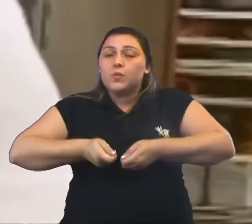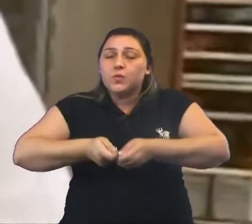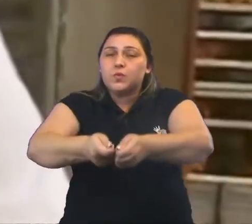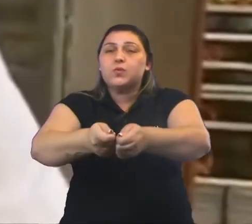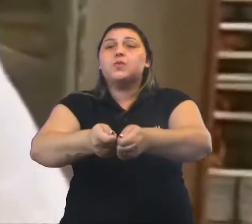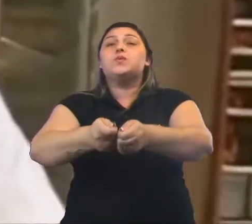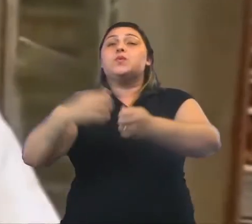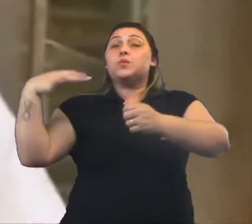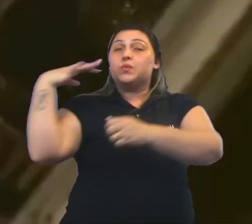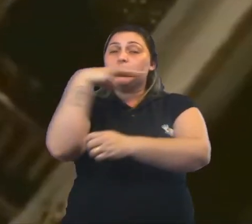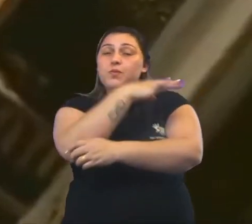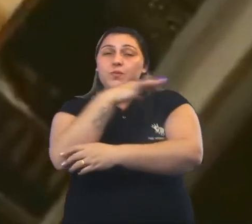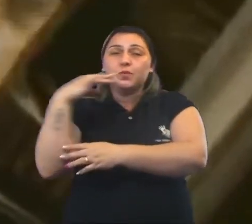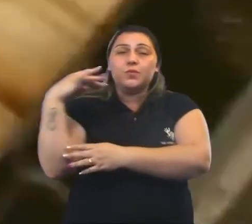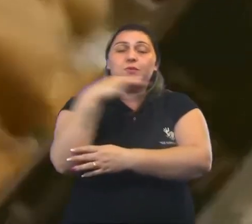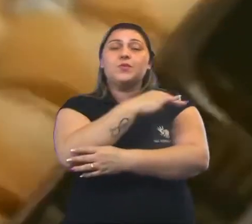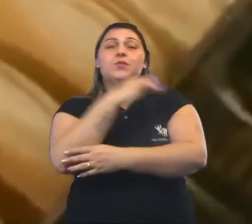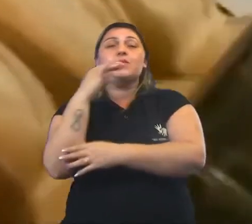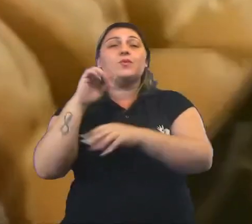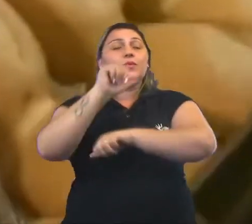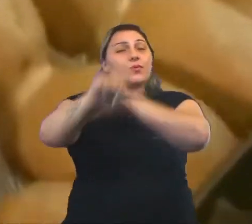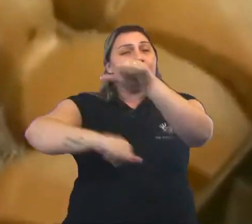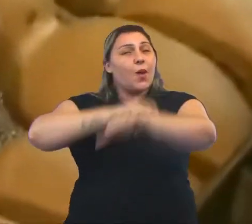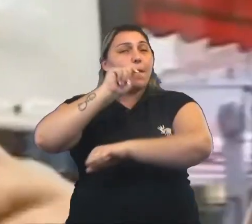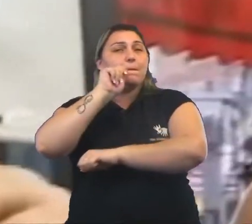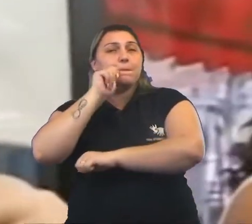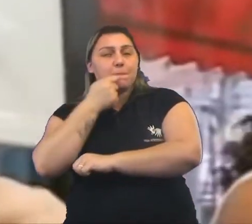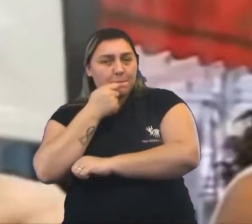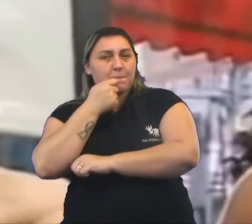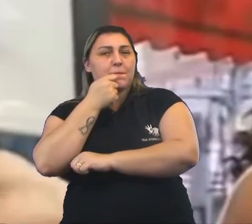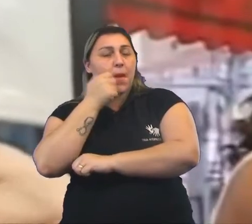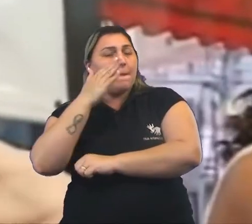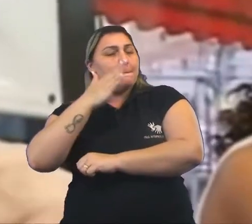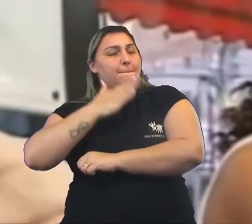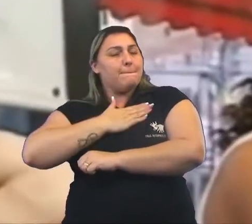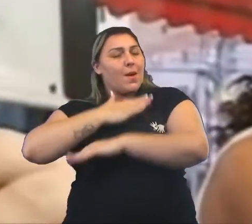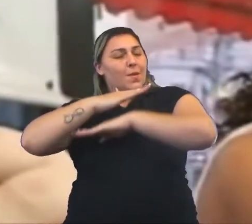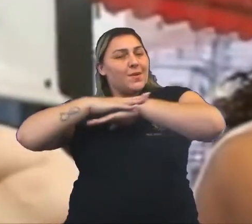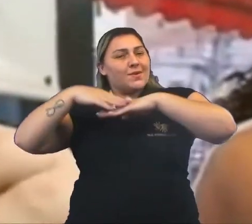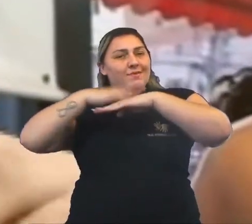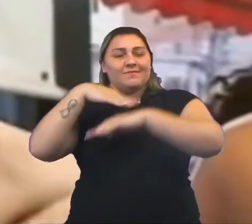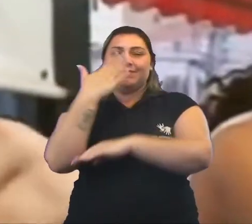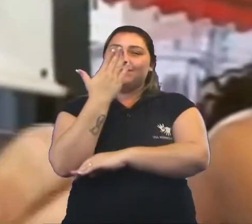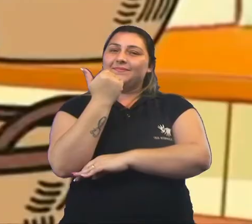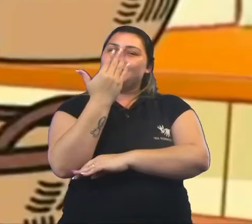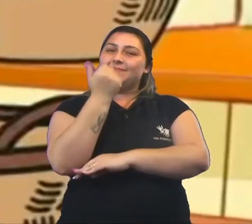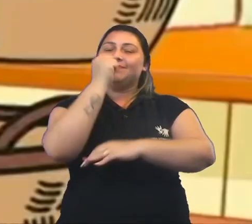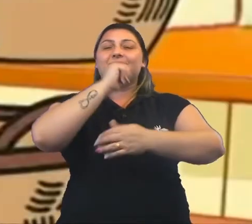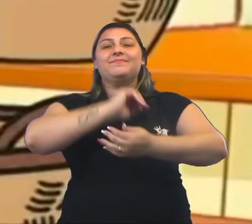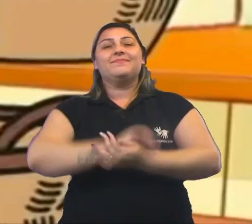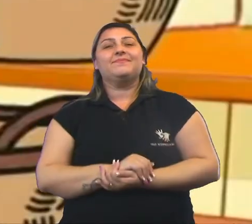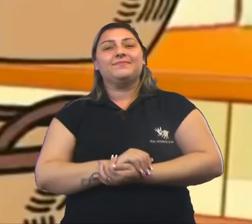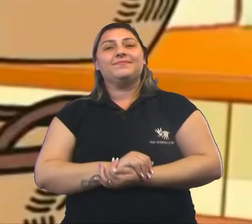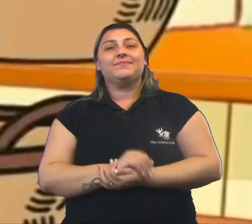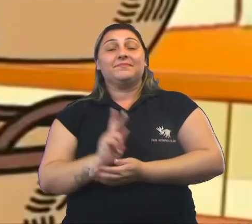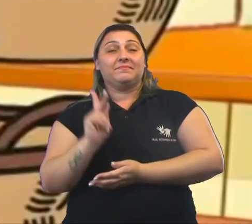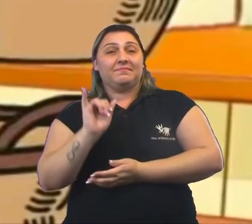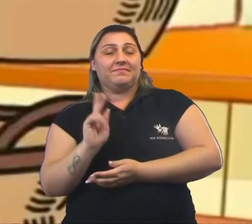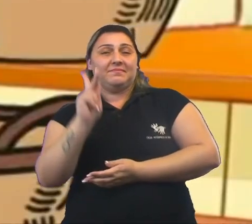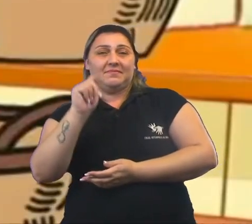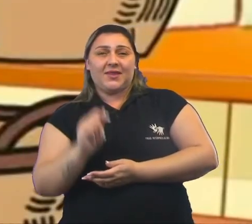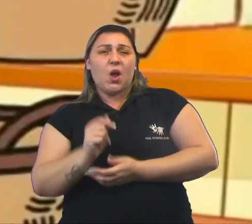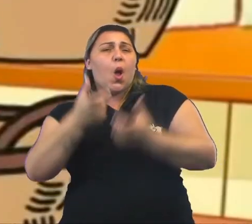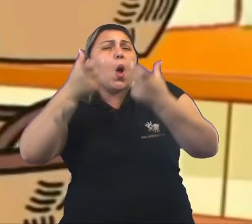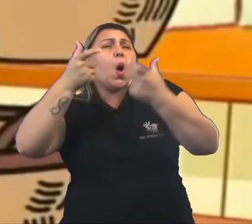forno para o aquecimento e se transformou em pão, o meu querido alimento. Nossa, Kika,